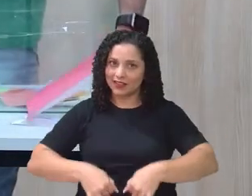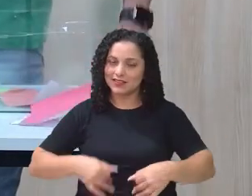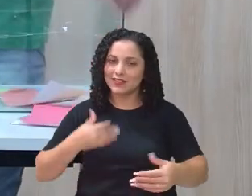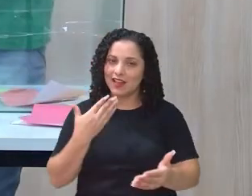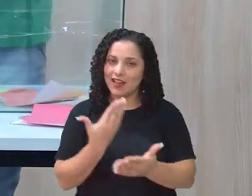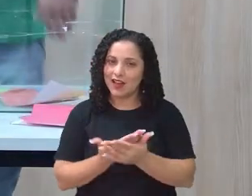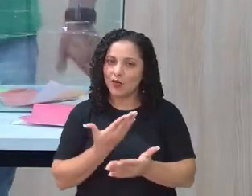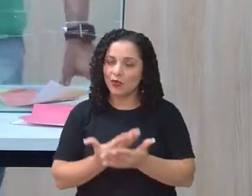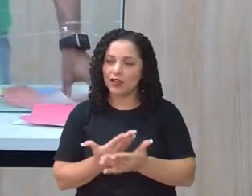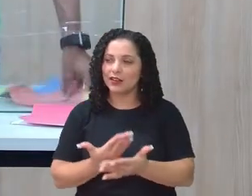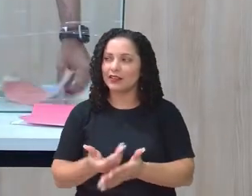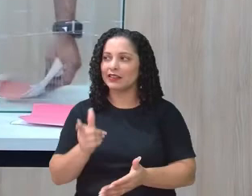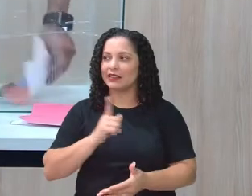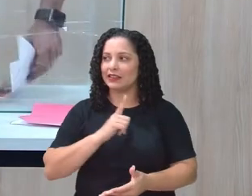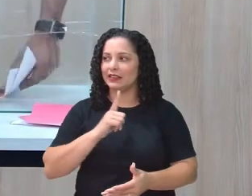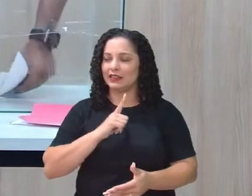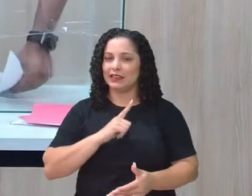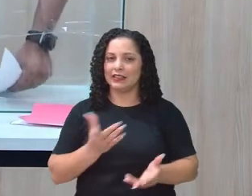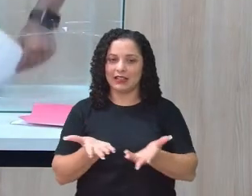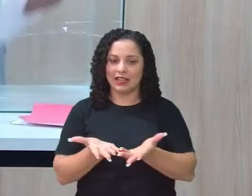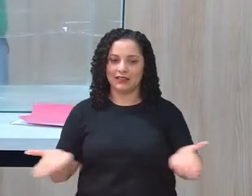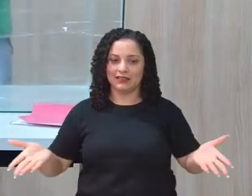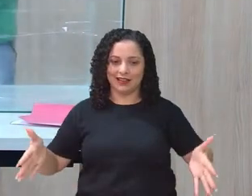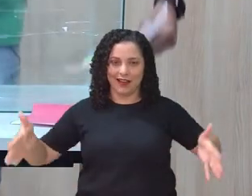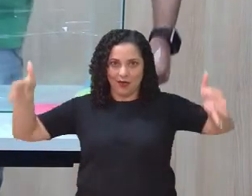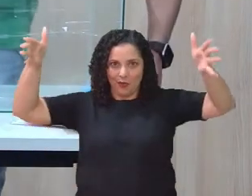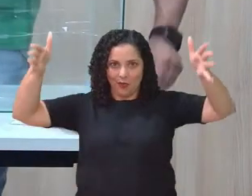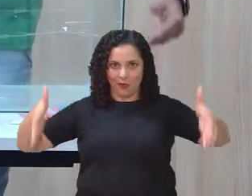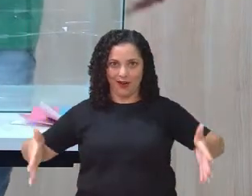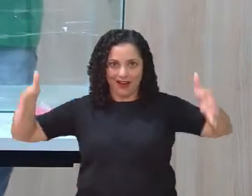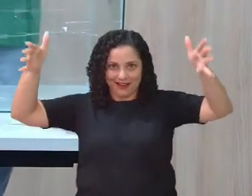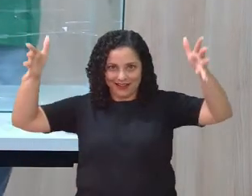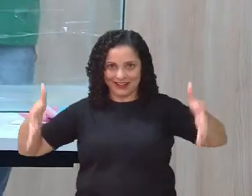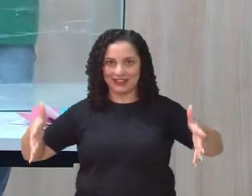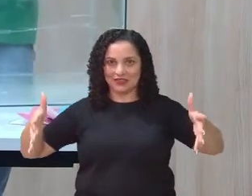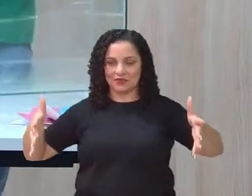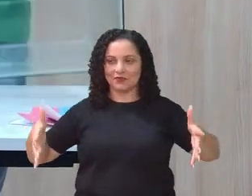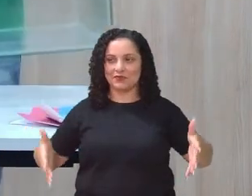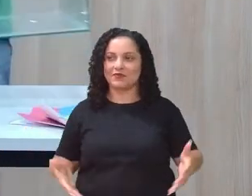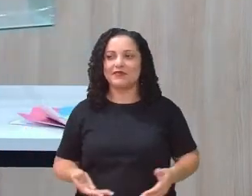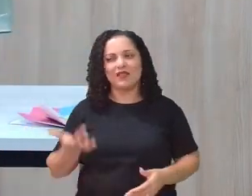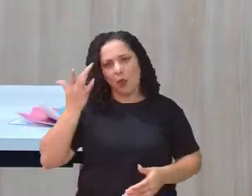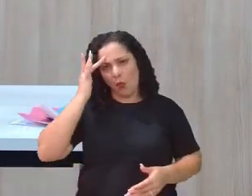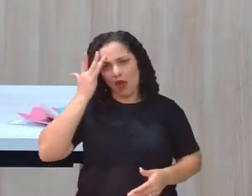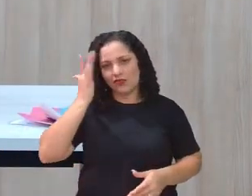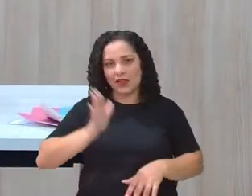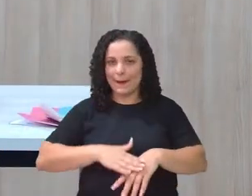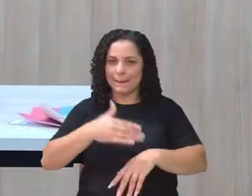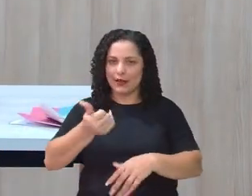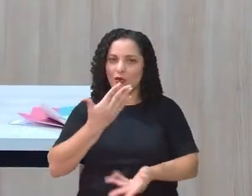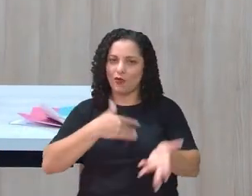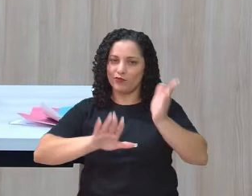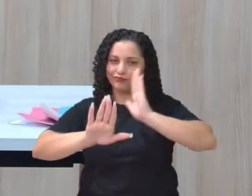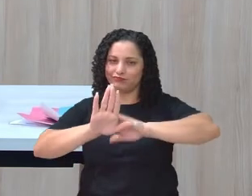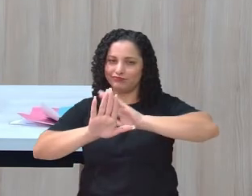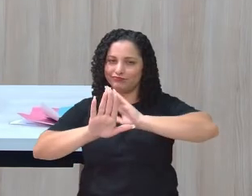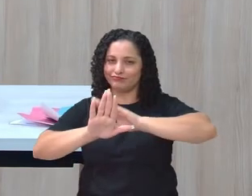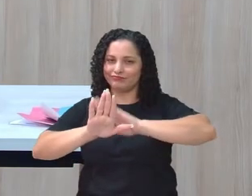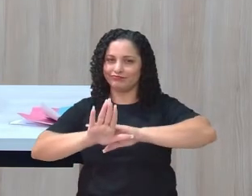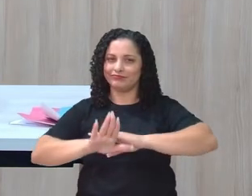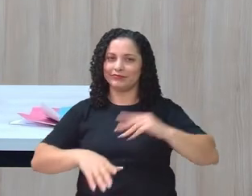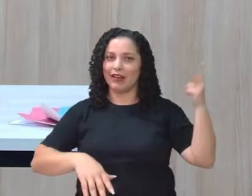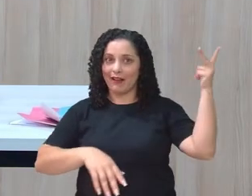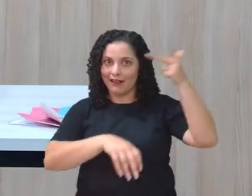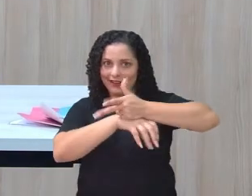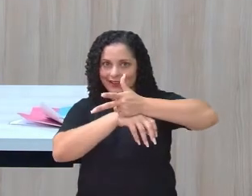eu trouxe esse aquário aqui, ó. Que esse aquário aqui, eu acho que, Billy, que é melhor deixar aí na tela, na câmera grandona, viu